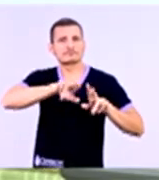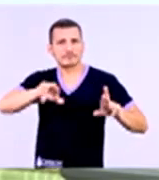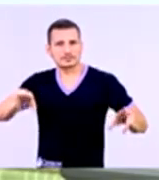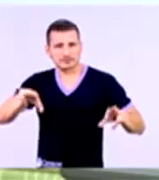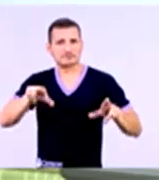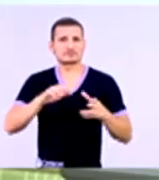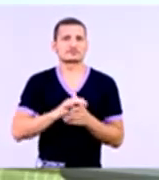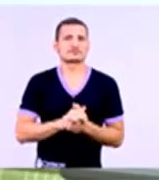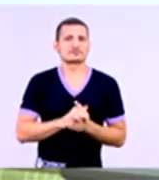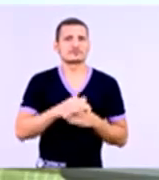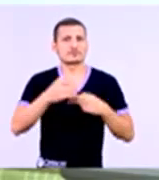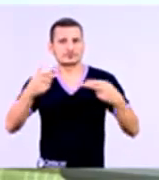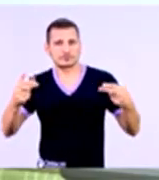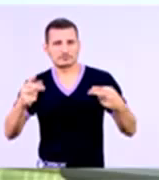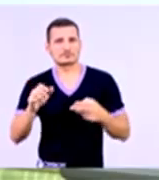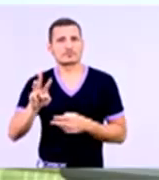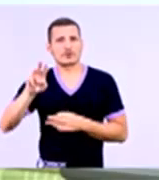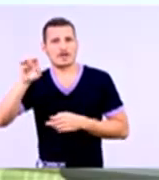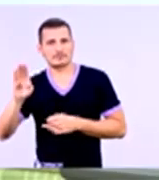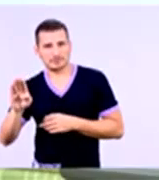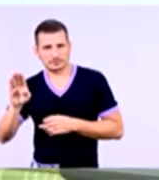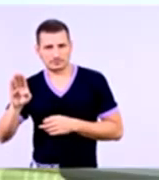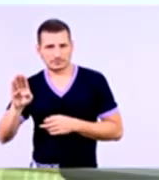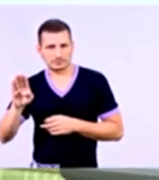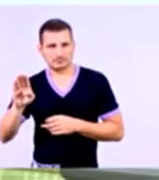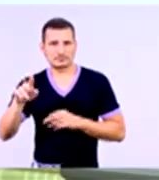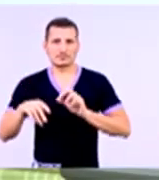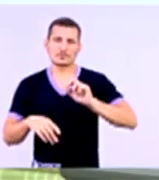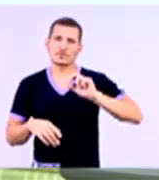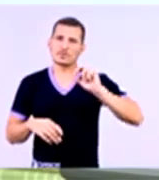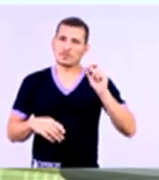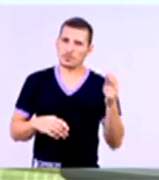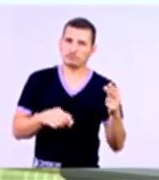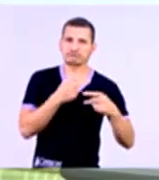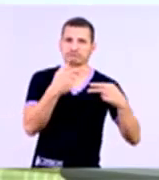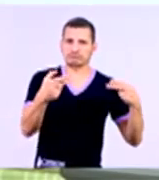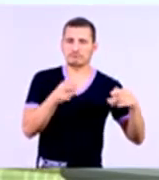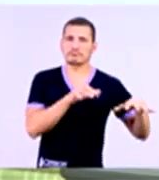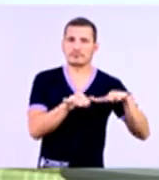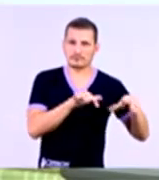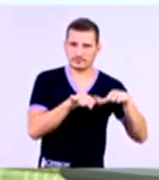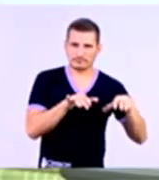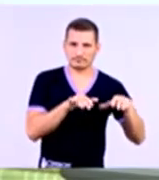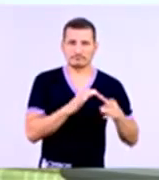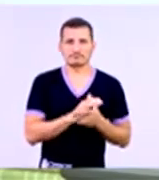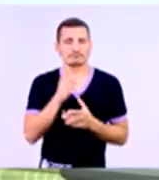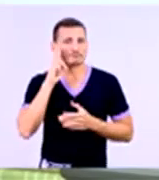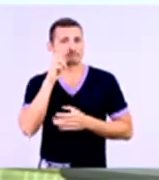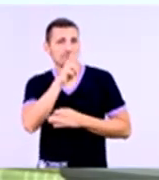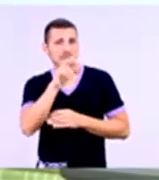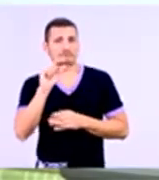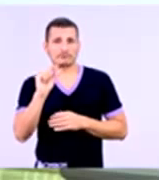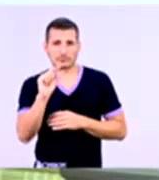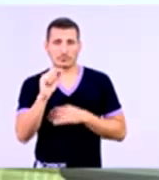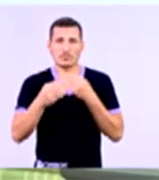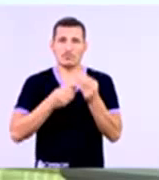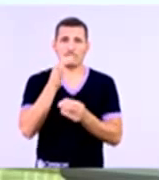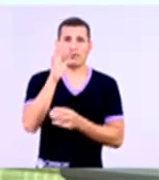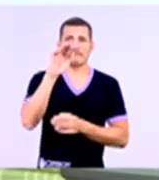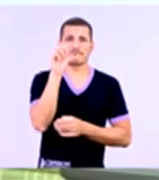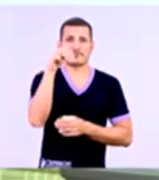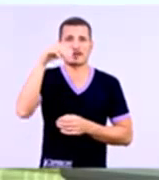ele web, seja ele um recurso programado. Vamos ver um pouco sobre um framework